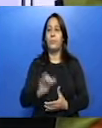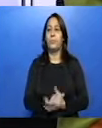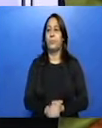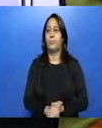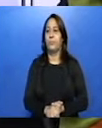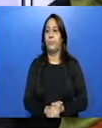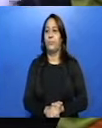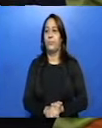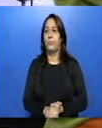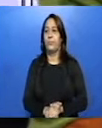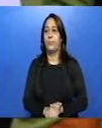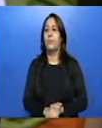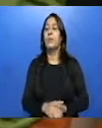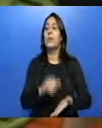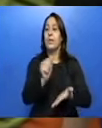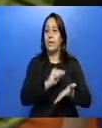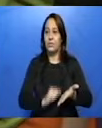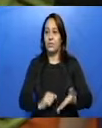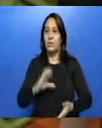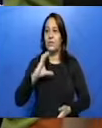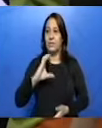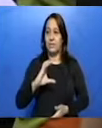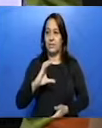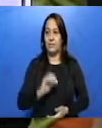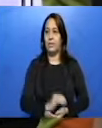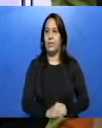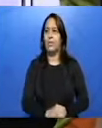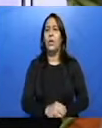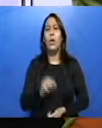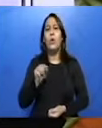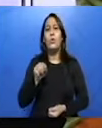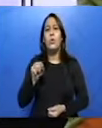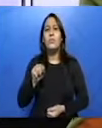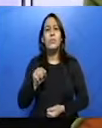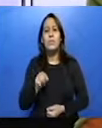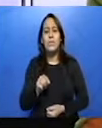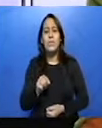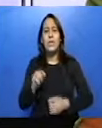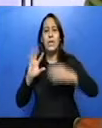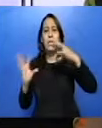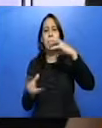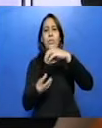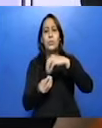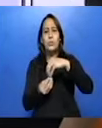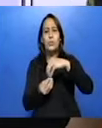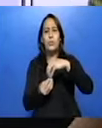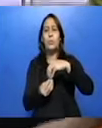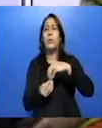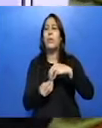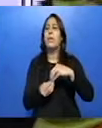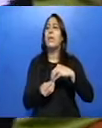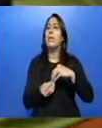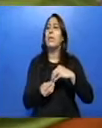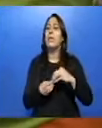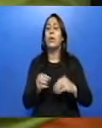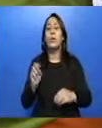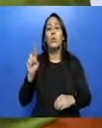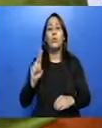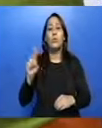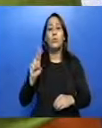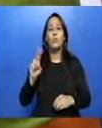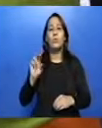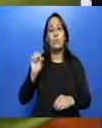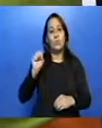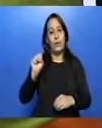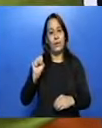C. O que você conclui sobre o uso do S nessas palavras? Que quando